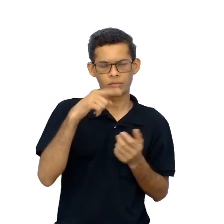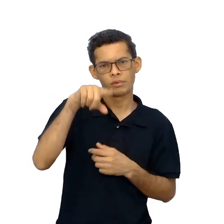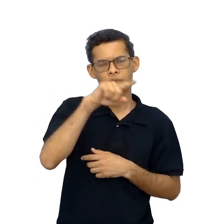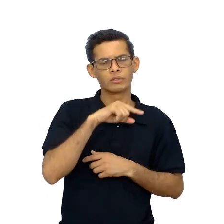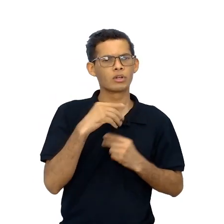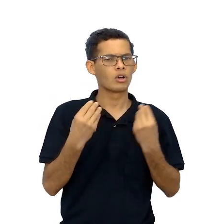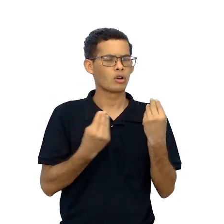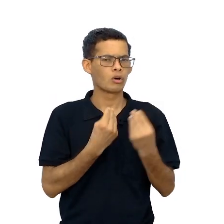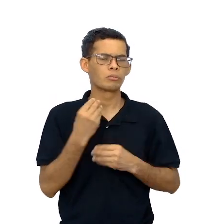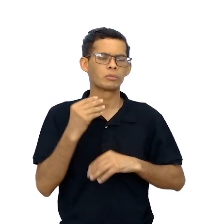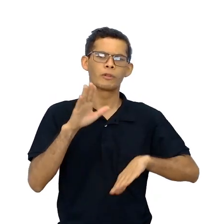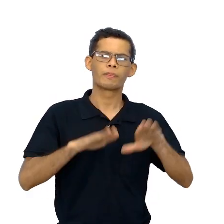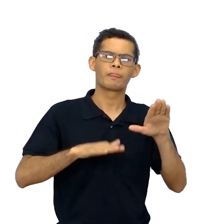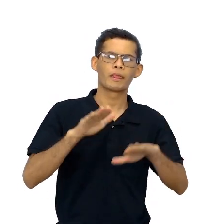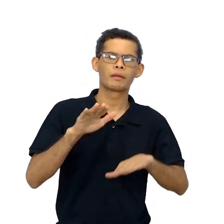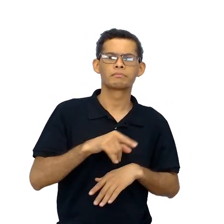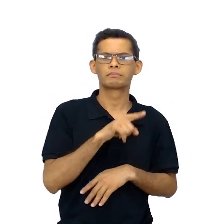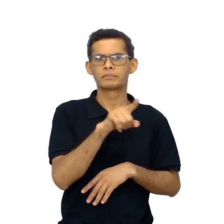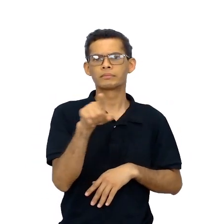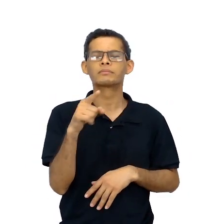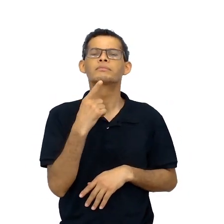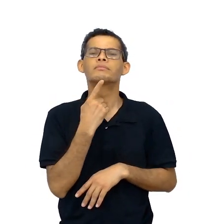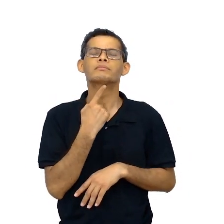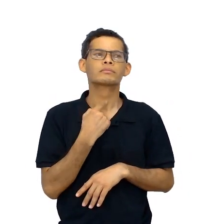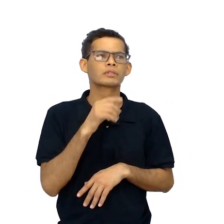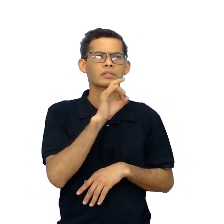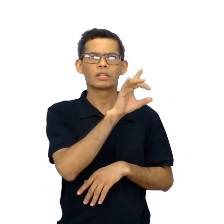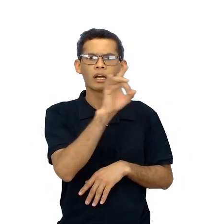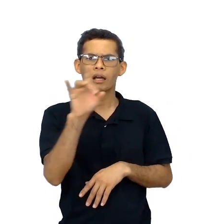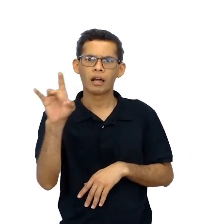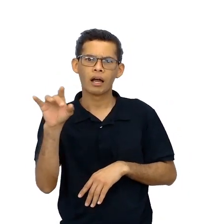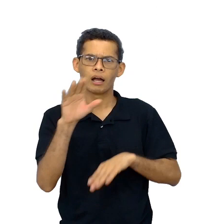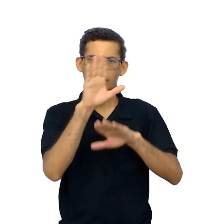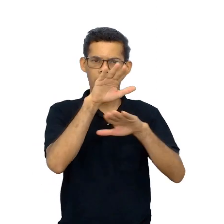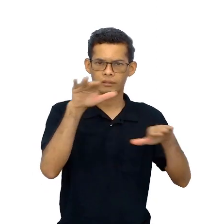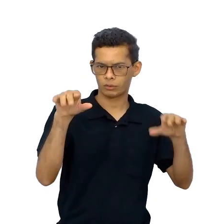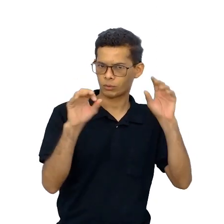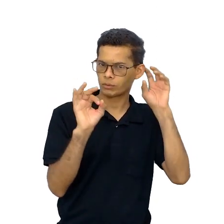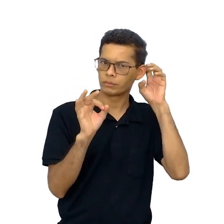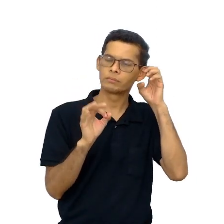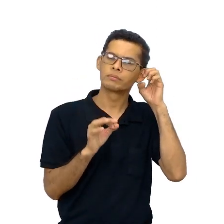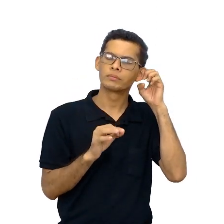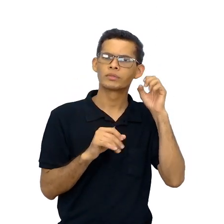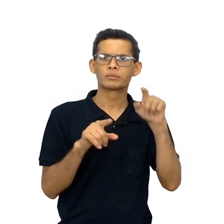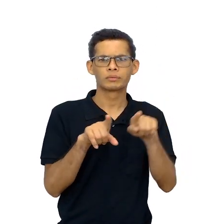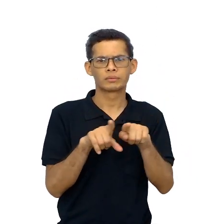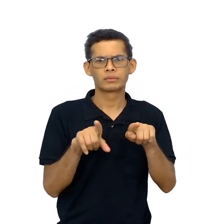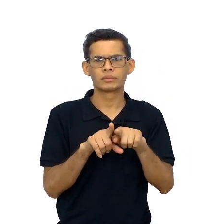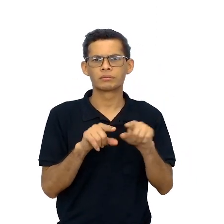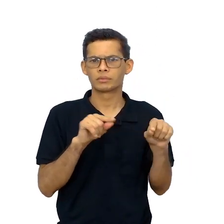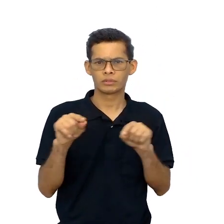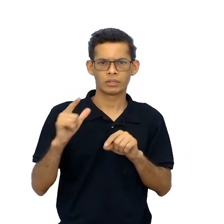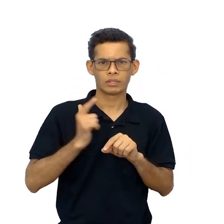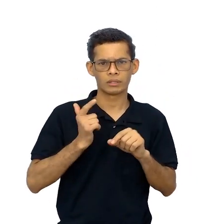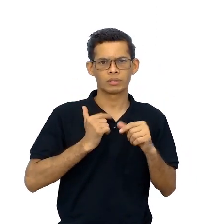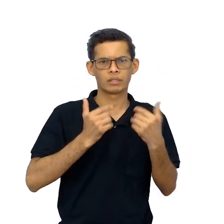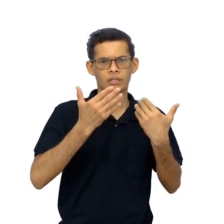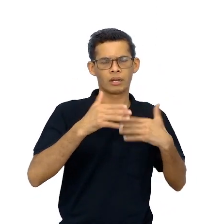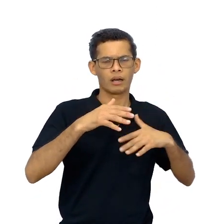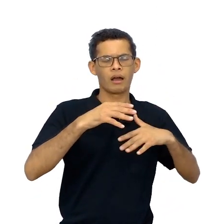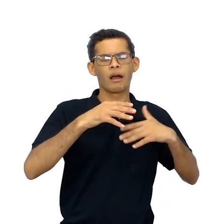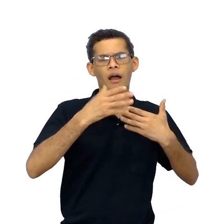complexidade, dependendo da necessidade de cada estudante. Nós temos também a avaliação diagnóstica de entrada